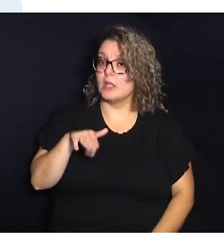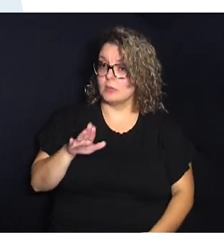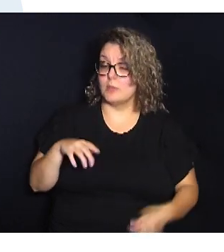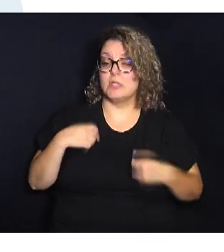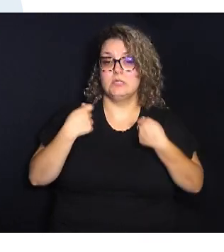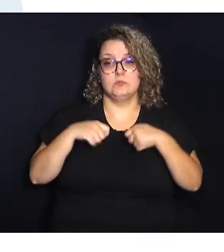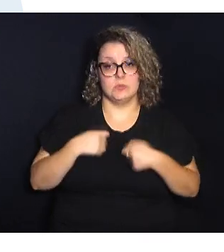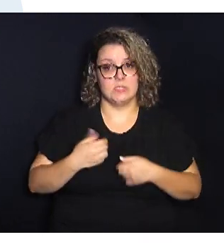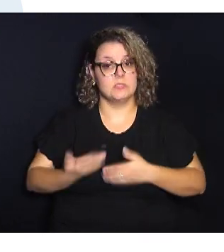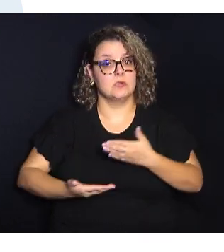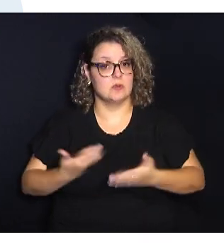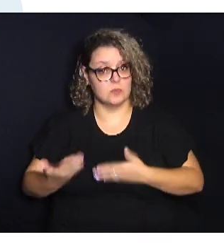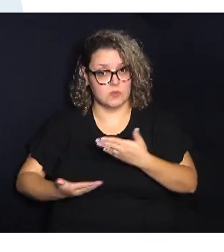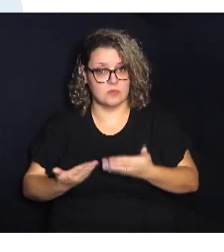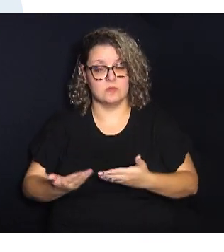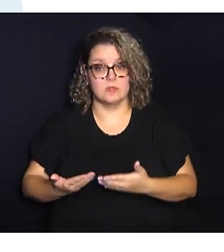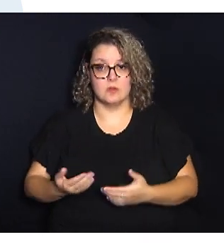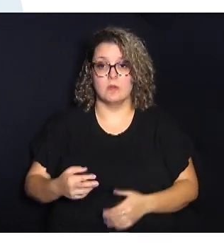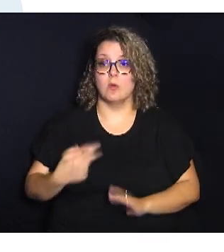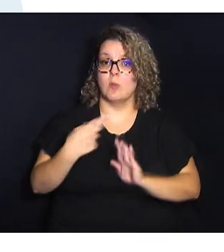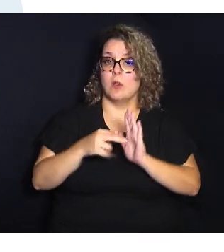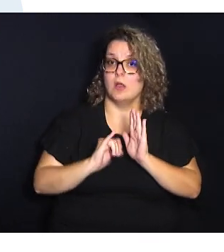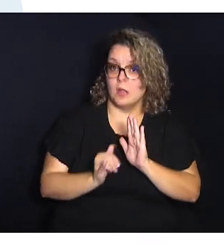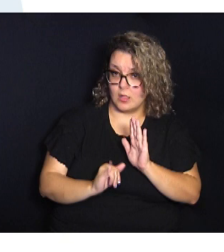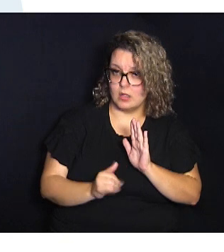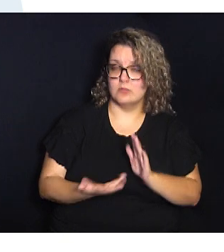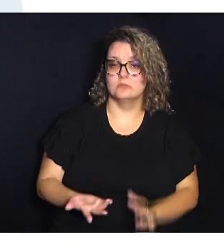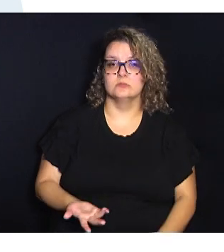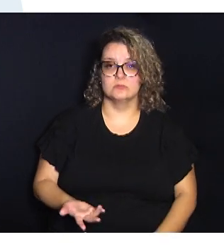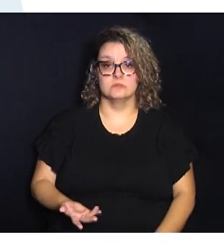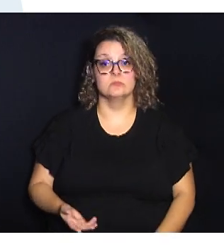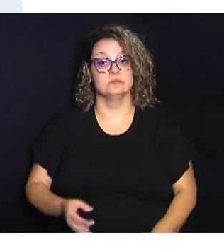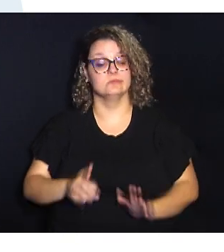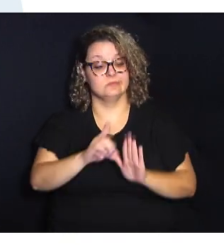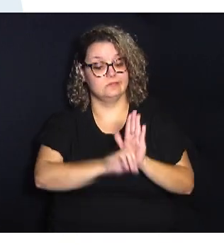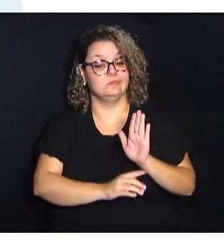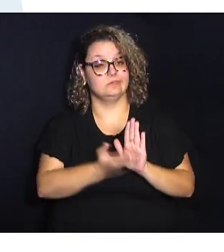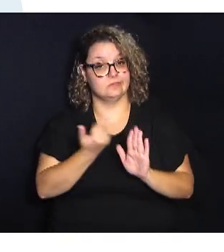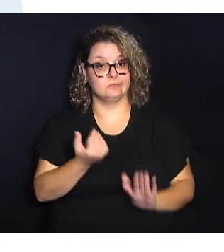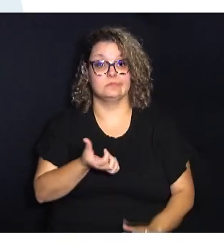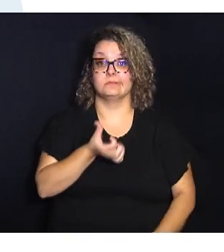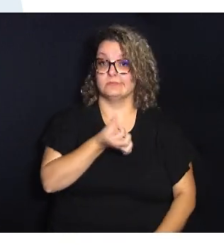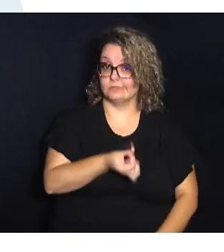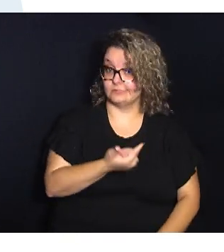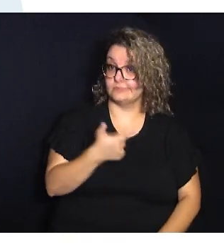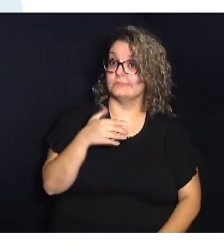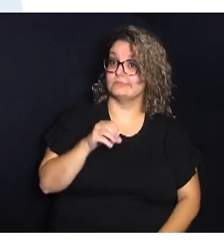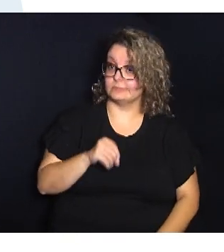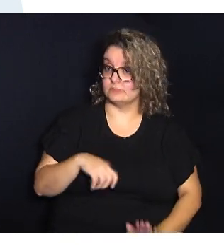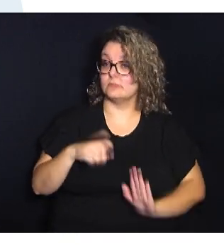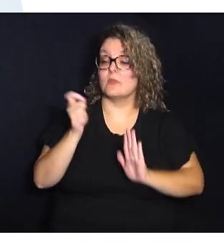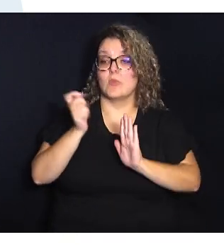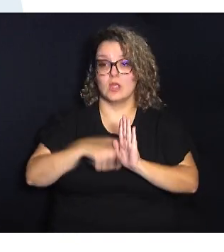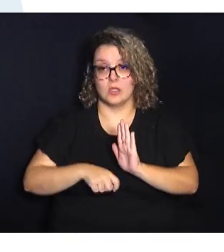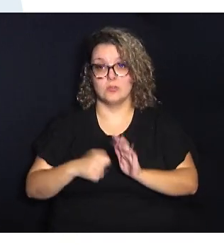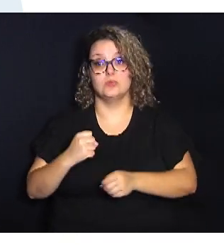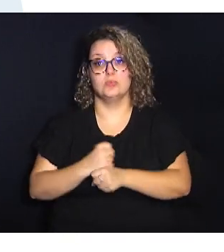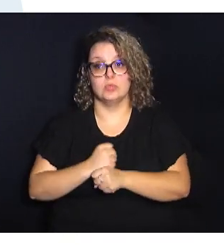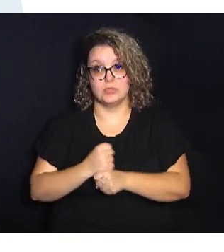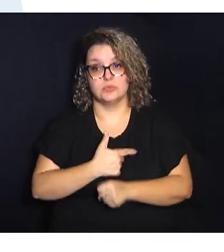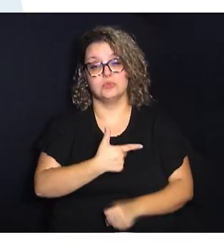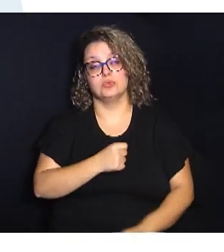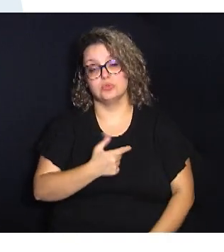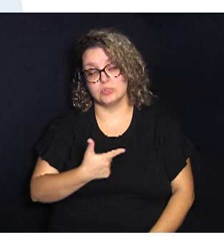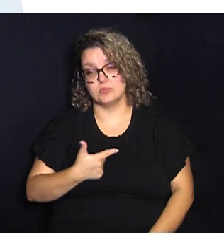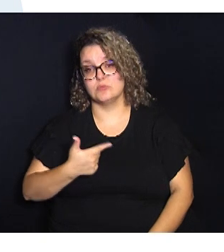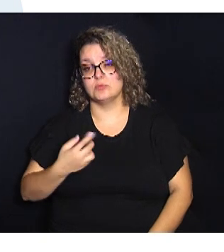Grande aquela que mais necessita do serviço. Com relação à violação de direito, foram 620